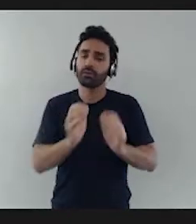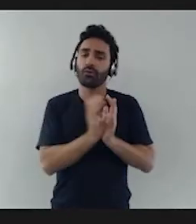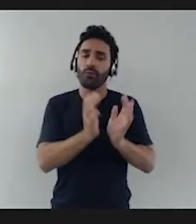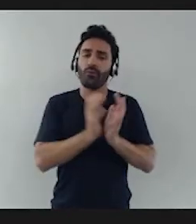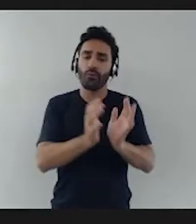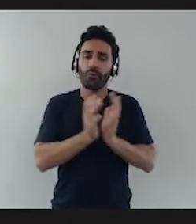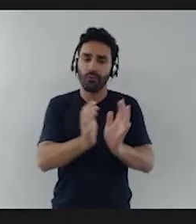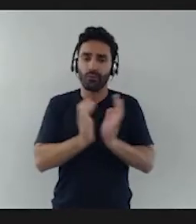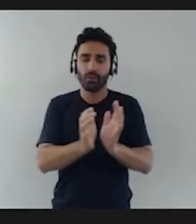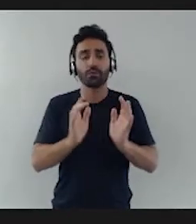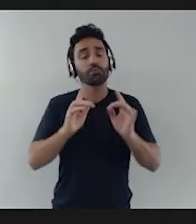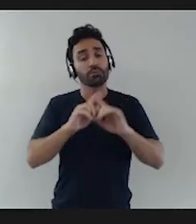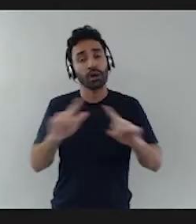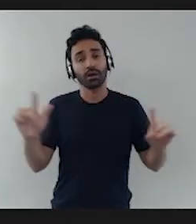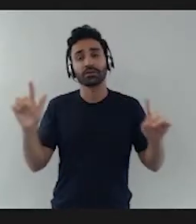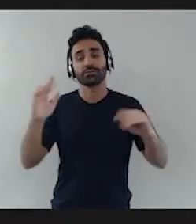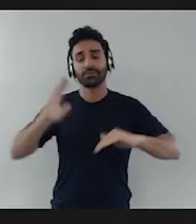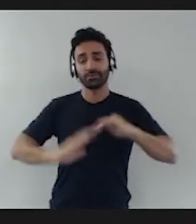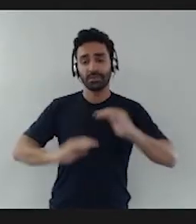que, na prática,